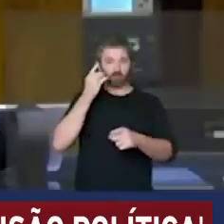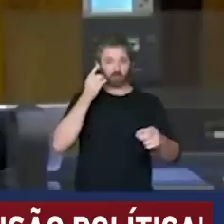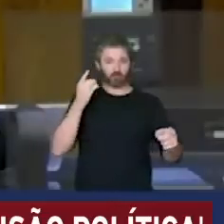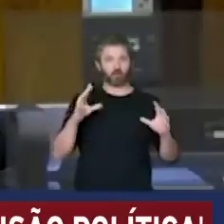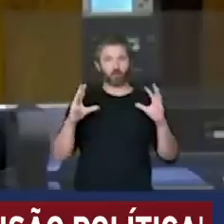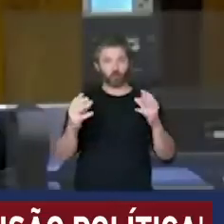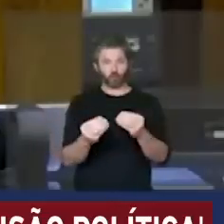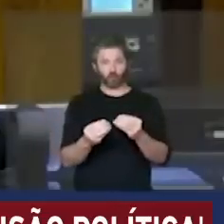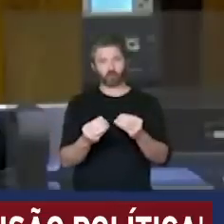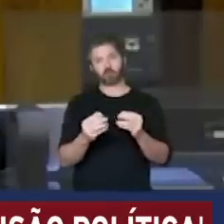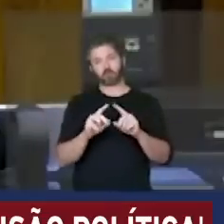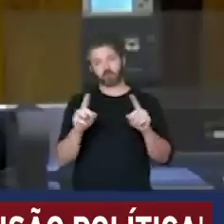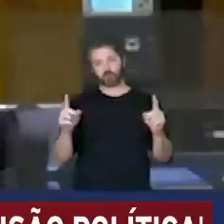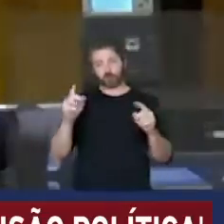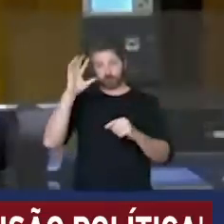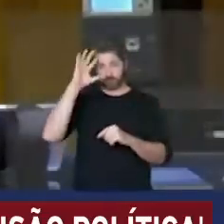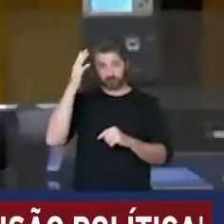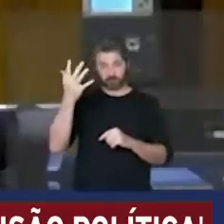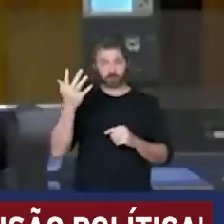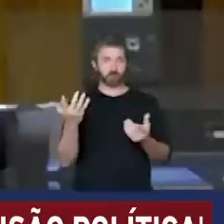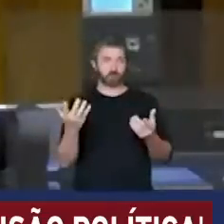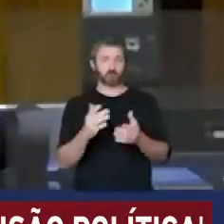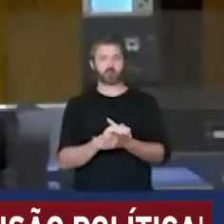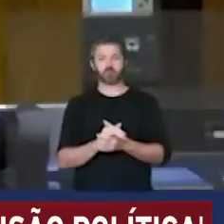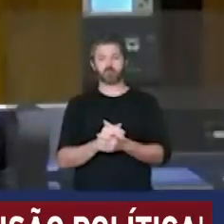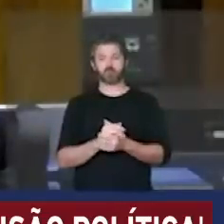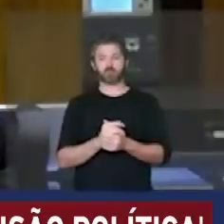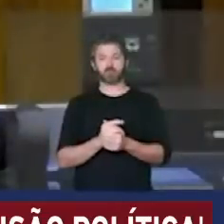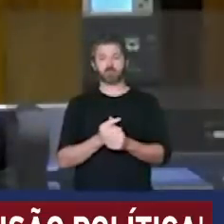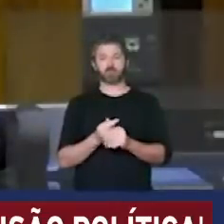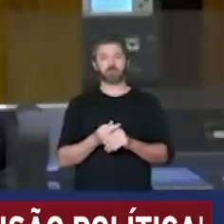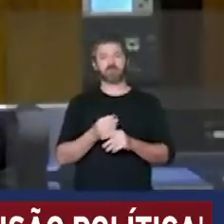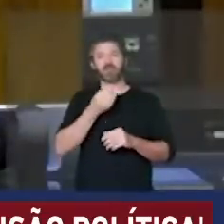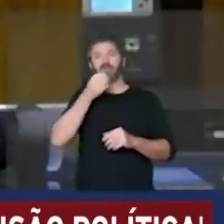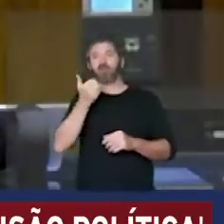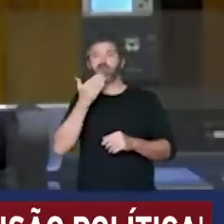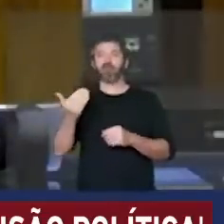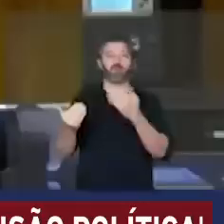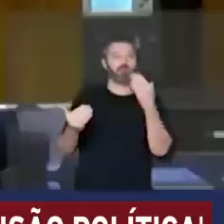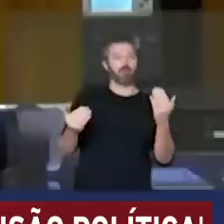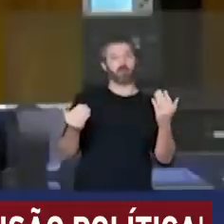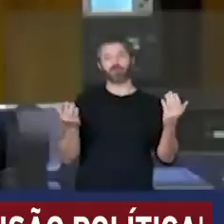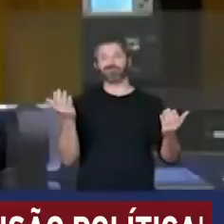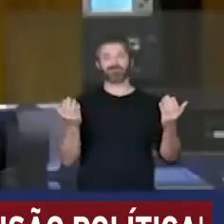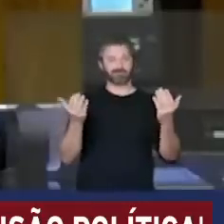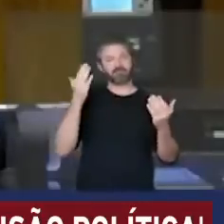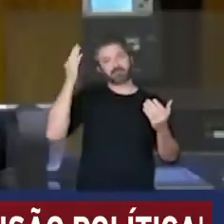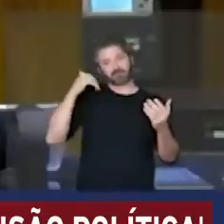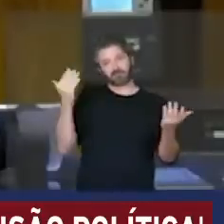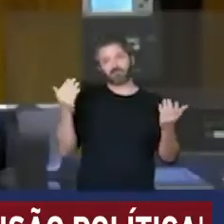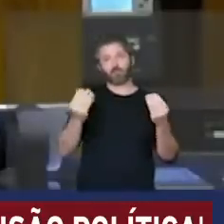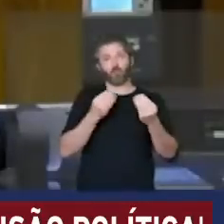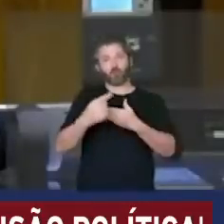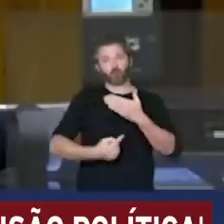decisão de destituir parlamentares da mesa. Disse que a decisão está baseada no regimento interno da casa e chamou